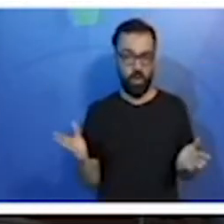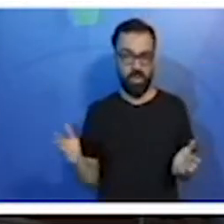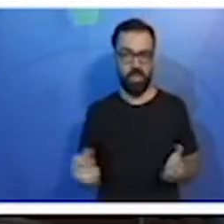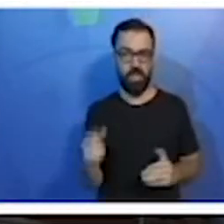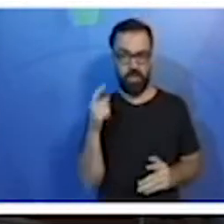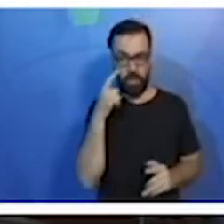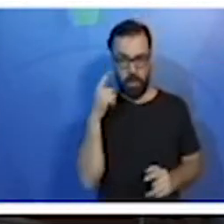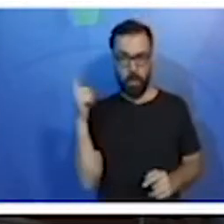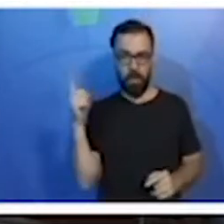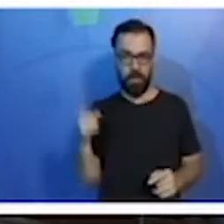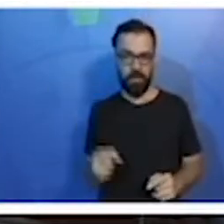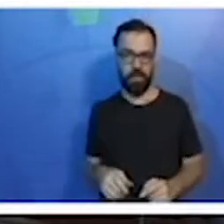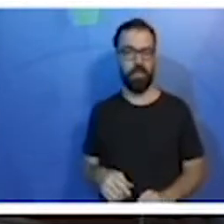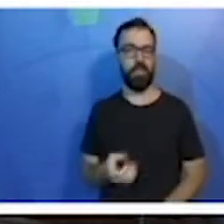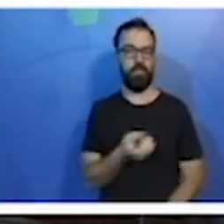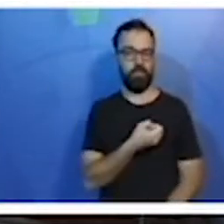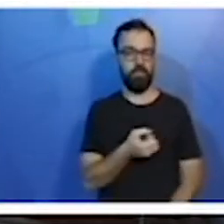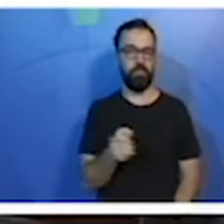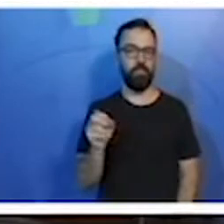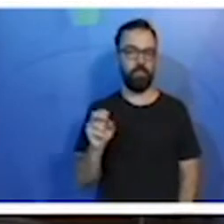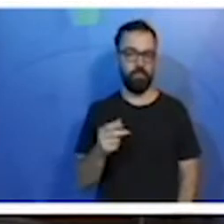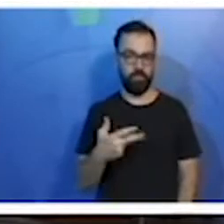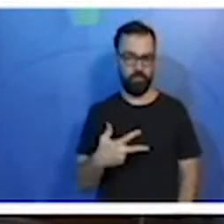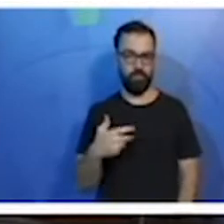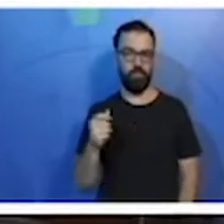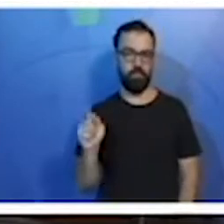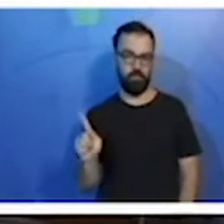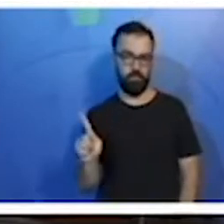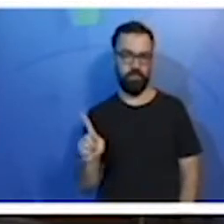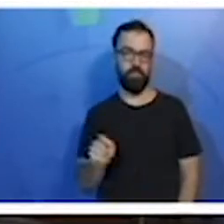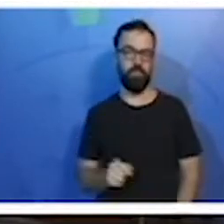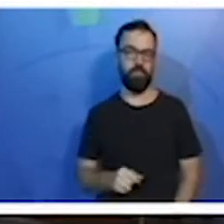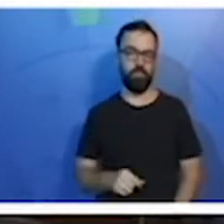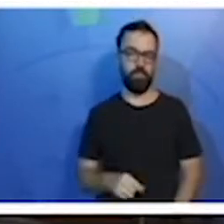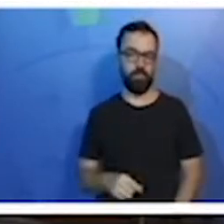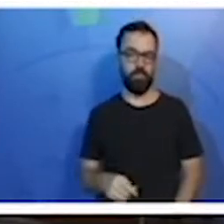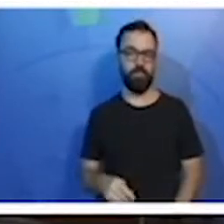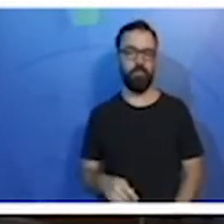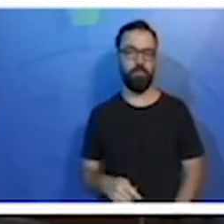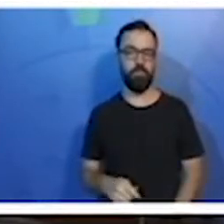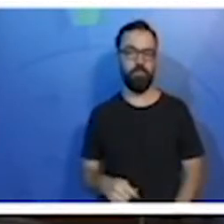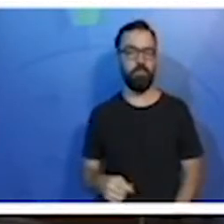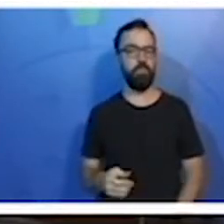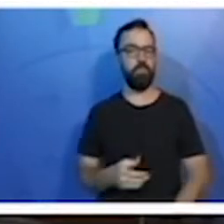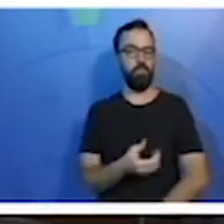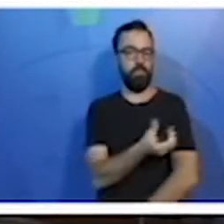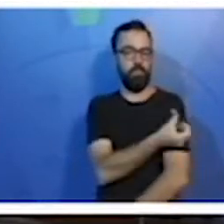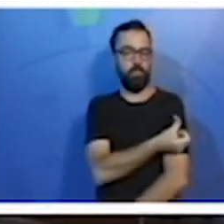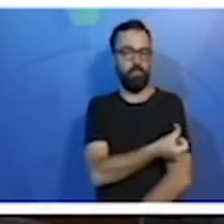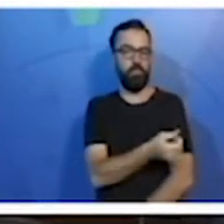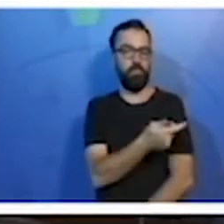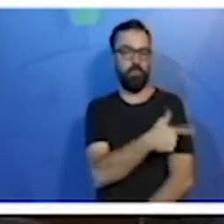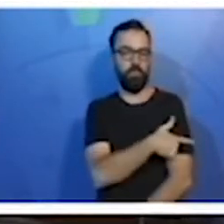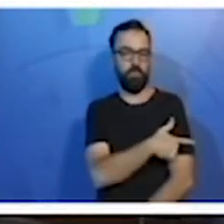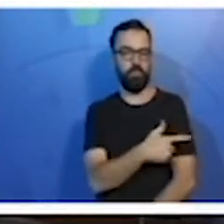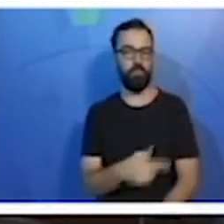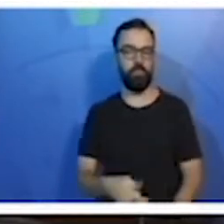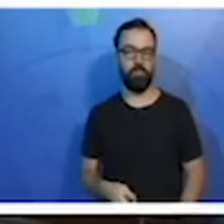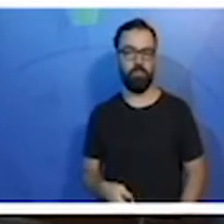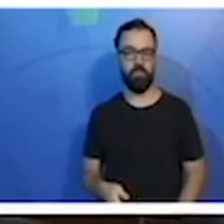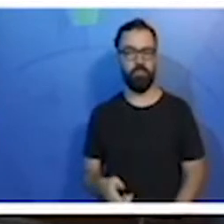nós vamos assistir a nossa vídeo aula de número 21 e essa aula é voltada para textos e sétimos anos o ensino fundamental